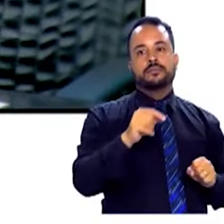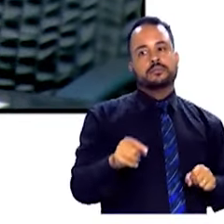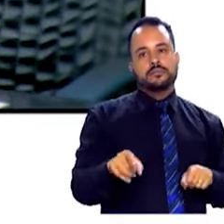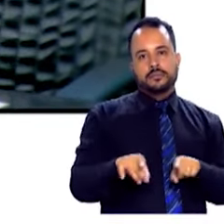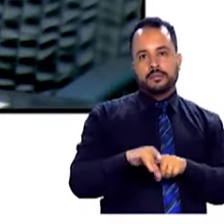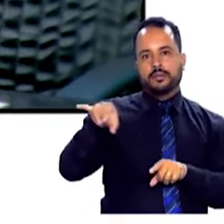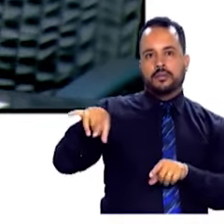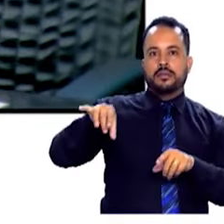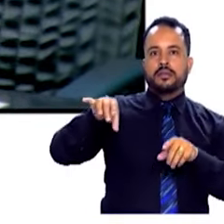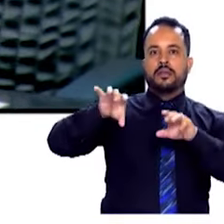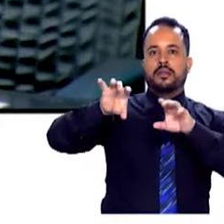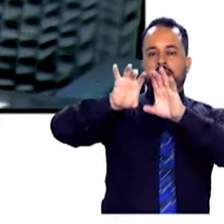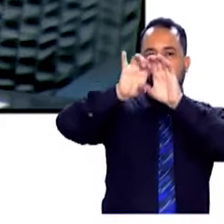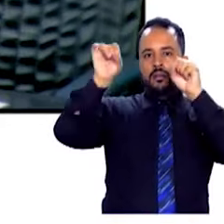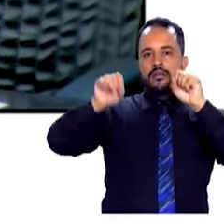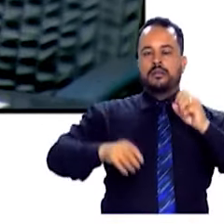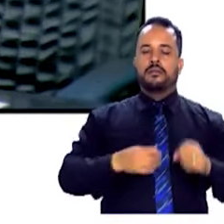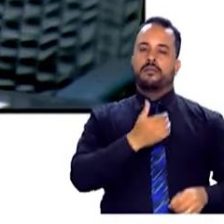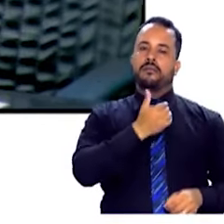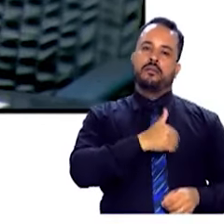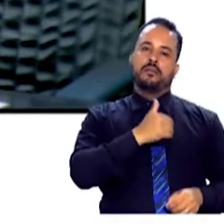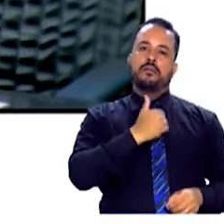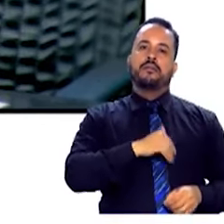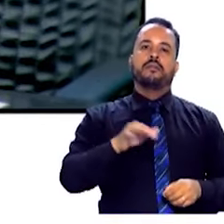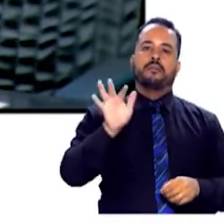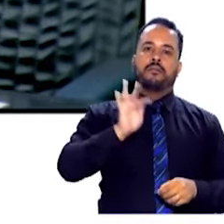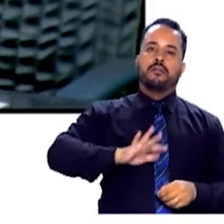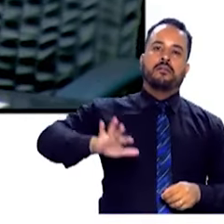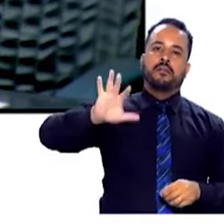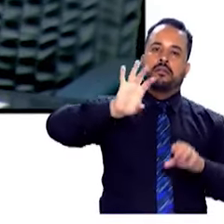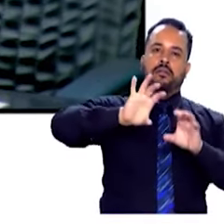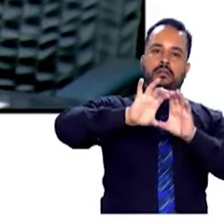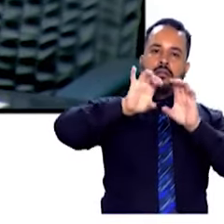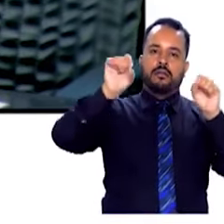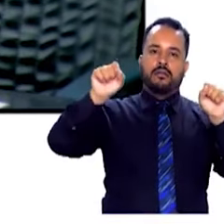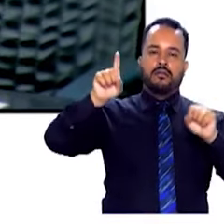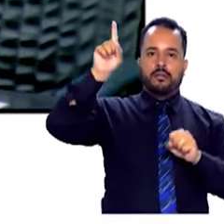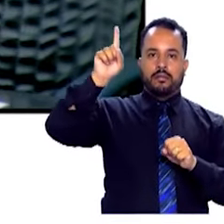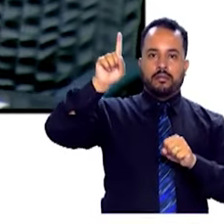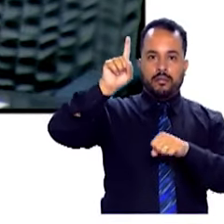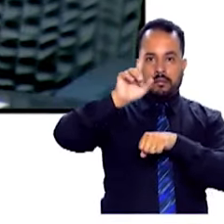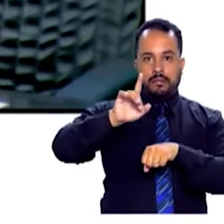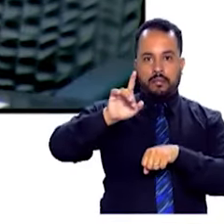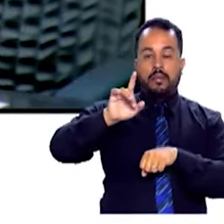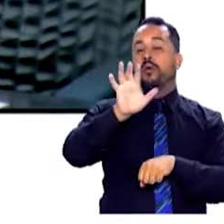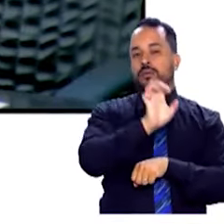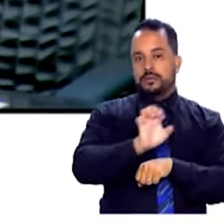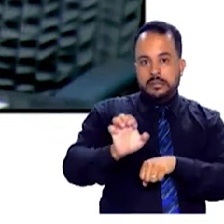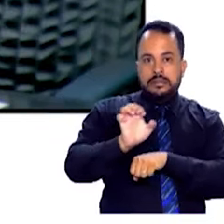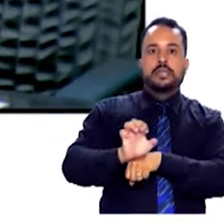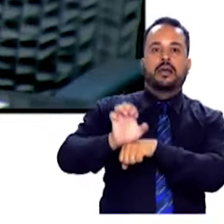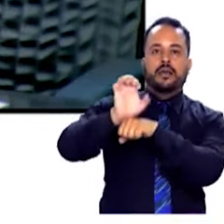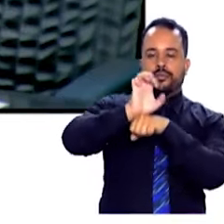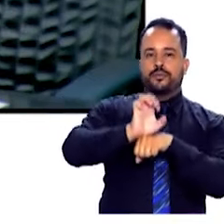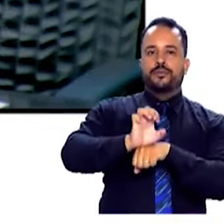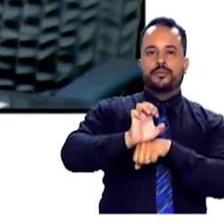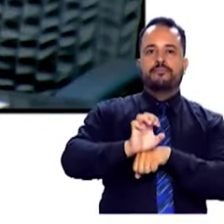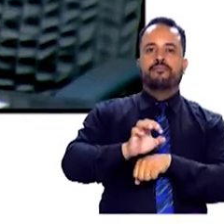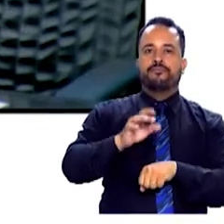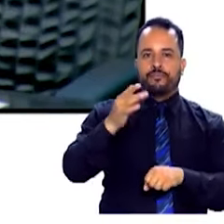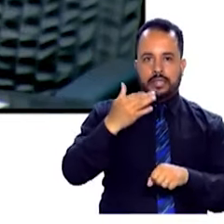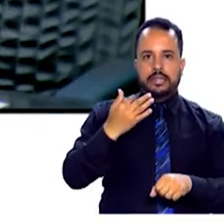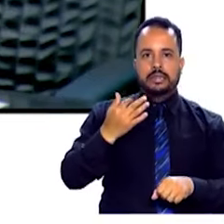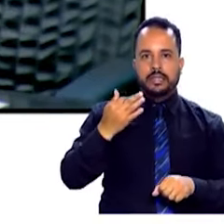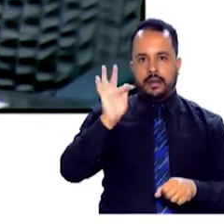estado Federal e e a suprema corte é responsável não apenas pela guarda da Constituição Mas também da Legislação